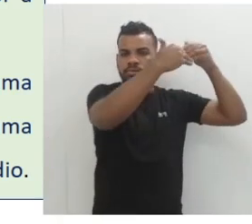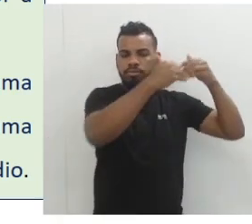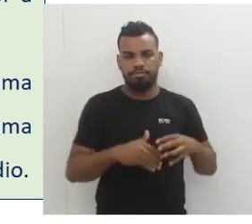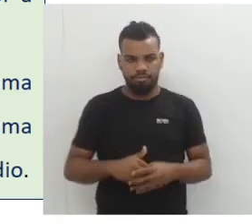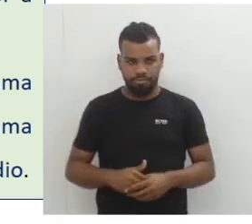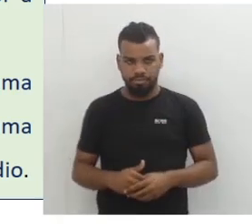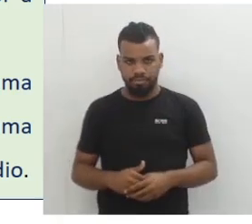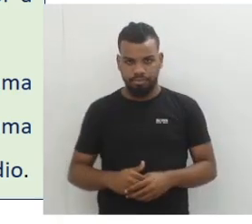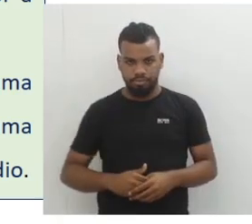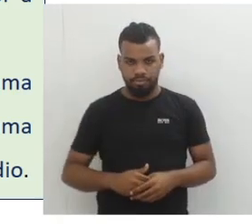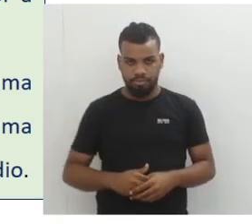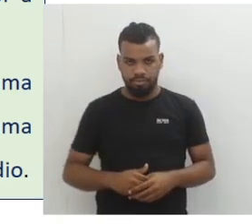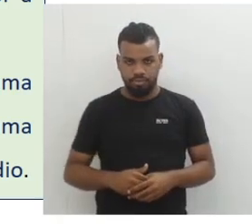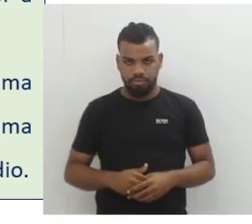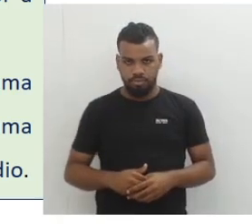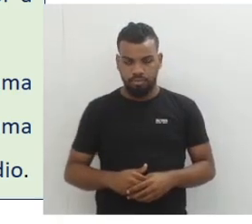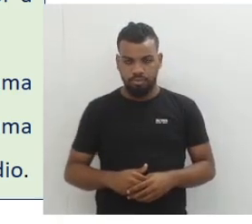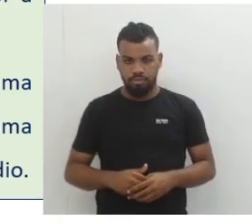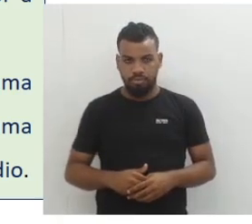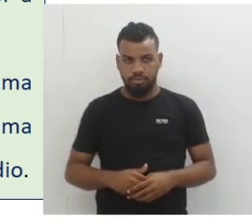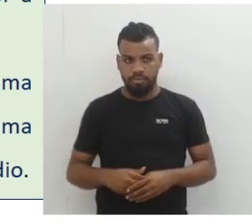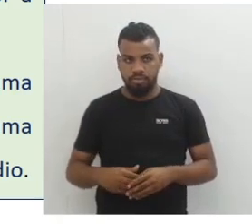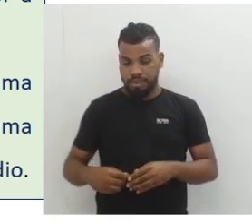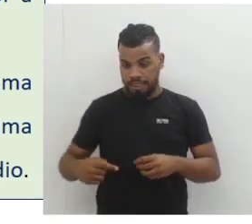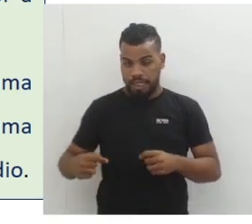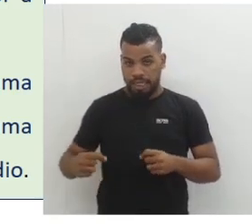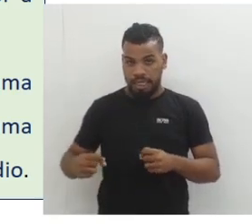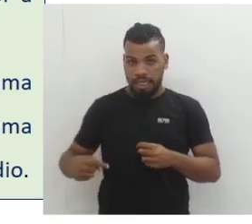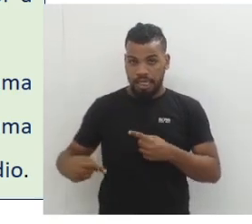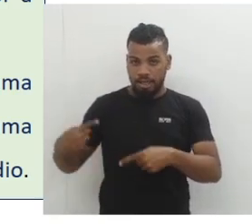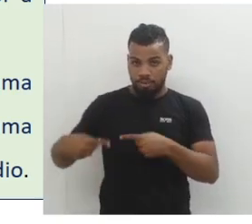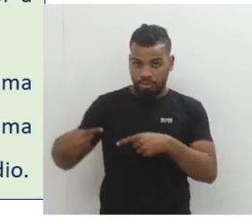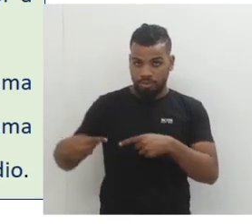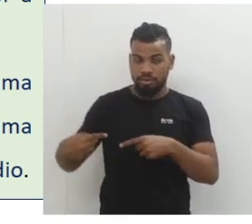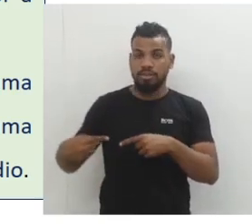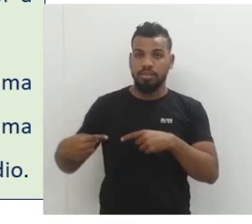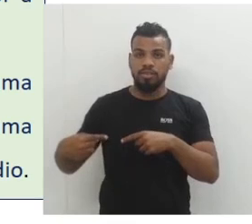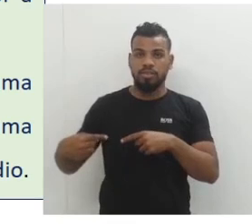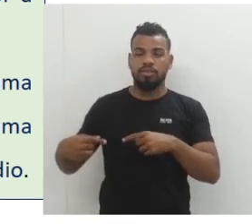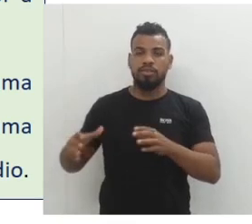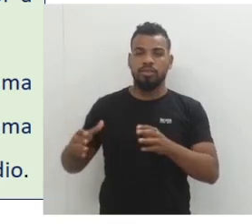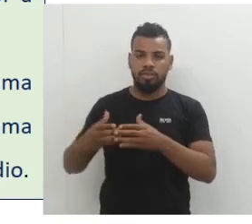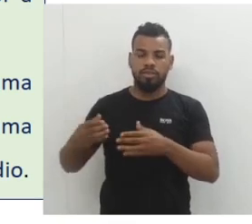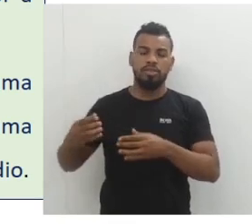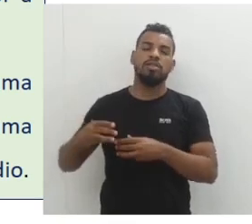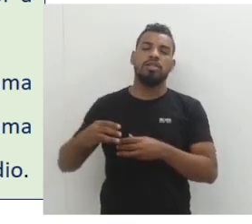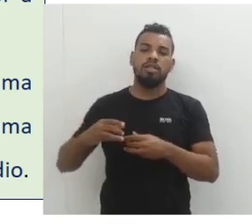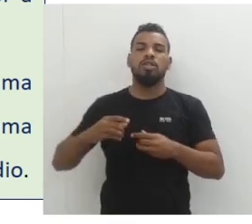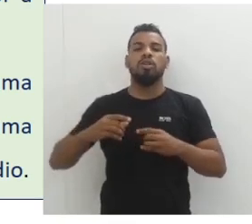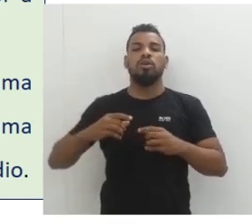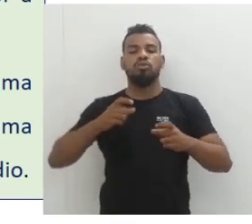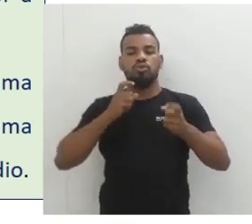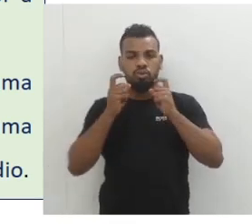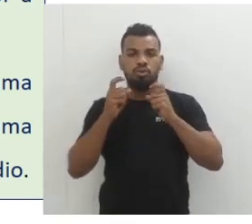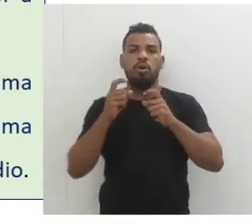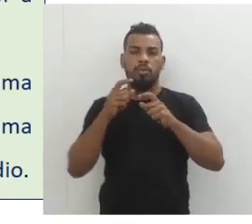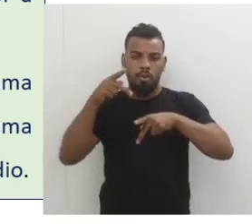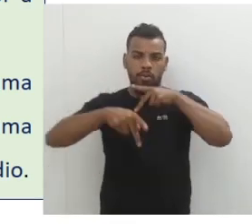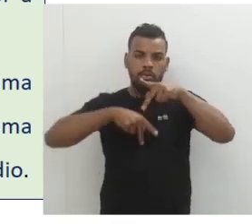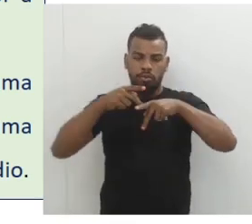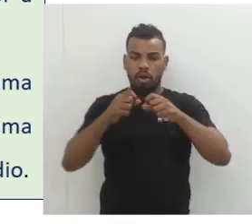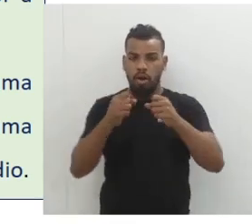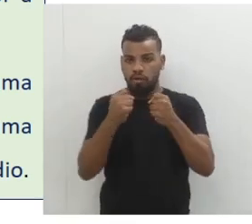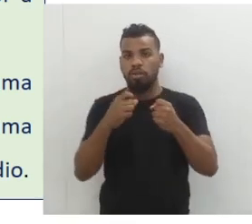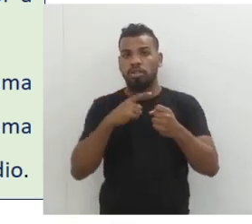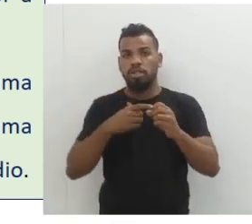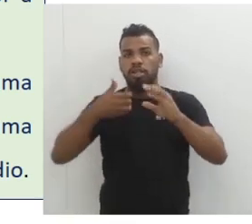na política, além de uma pluralidade partidária e um discurso populista forte, tendo